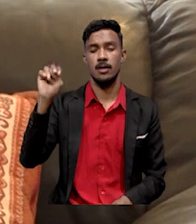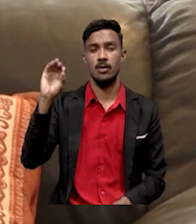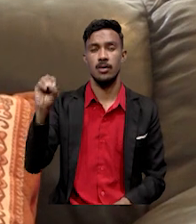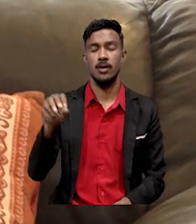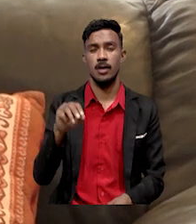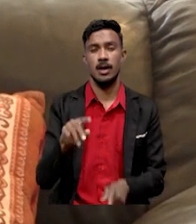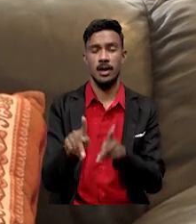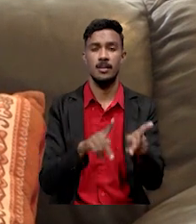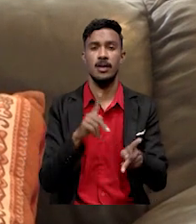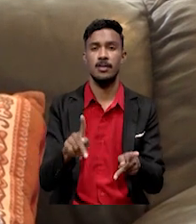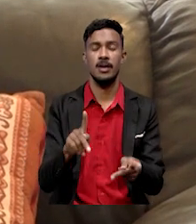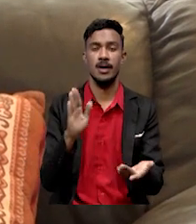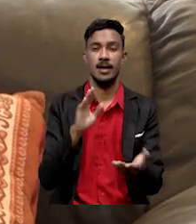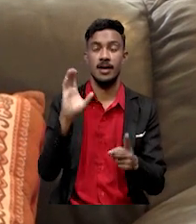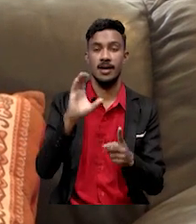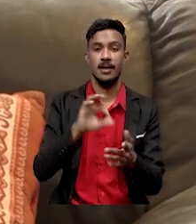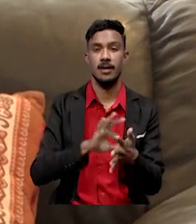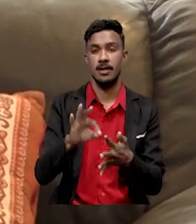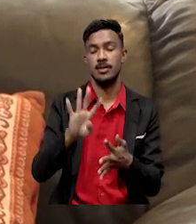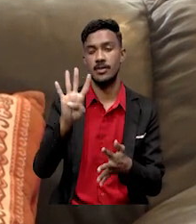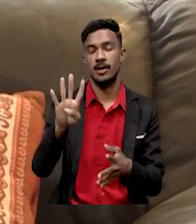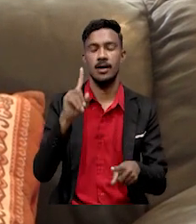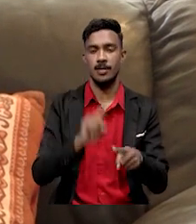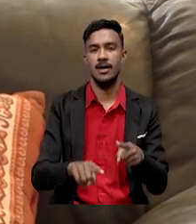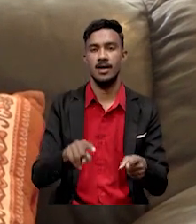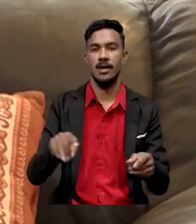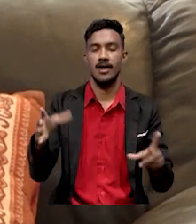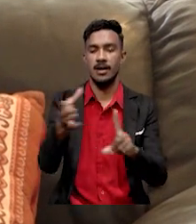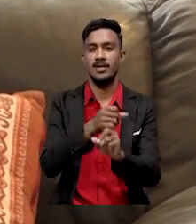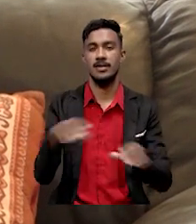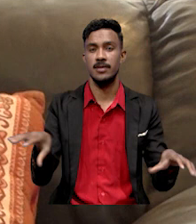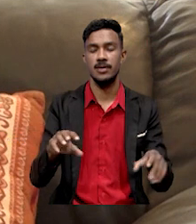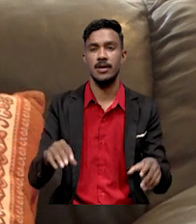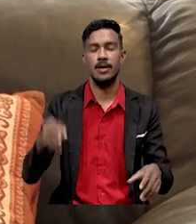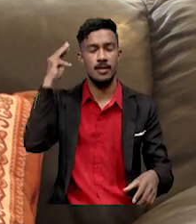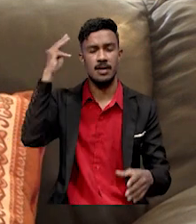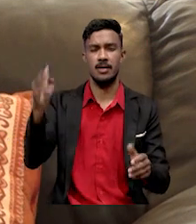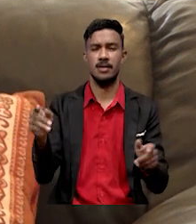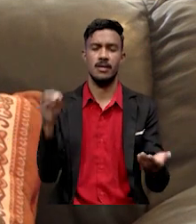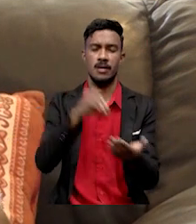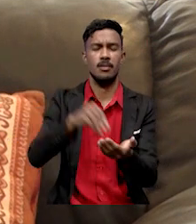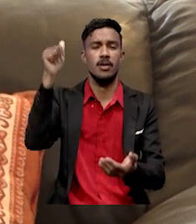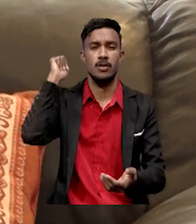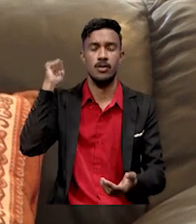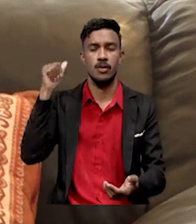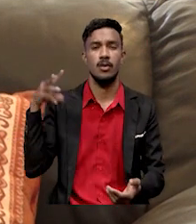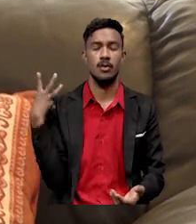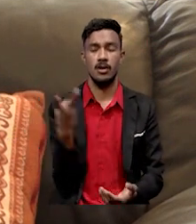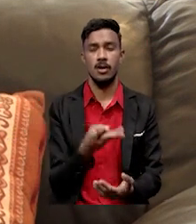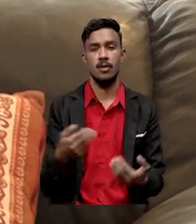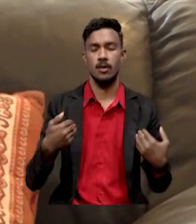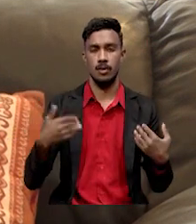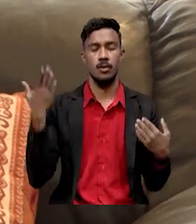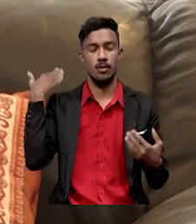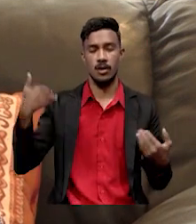bakar ane rai lebih servisu, nanti lebih servisu. Itu ni mentalidade ni tinggi tahun bakutuk. Laos ni. Mentalidade ni unik di Timor ya. Ami unik